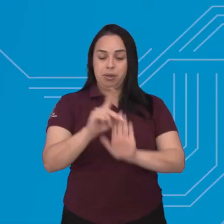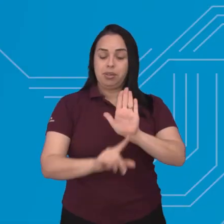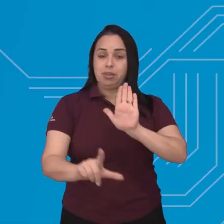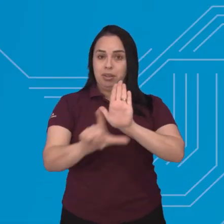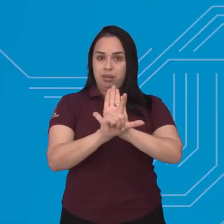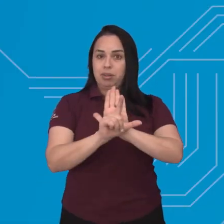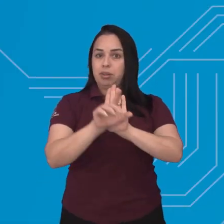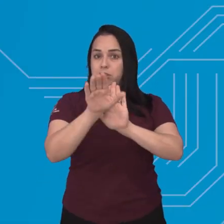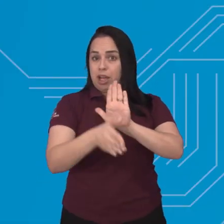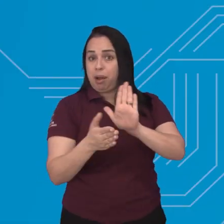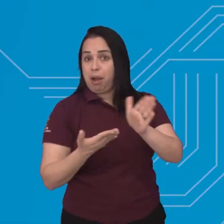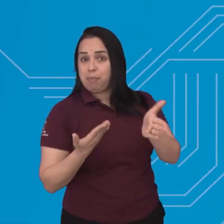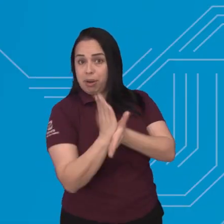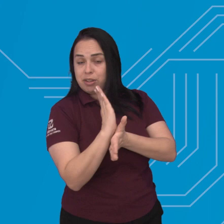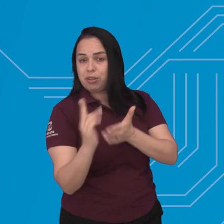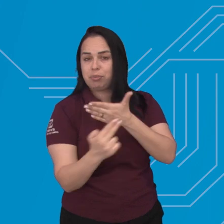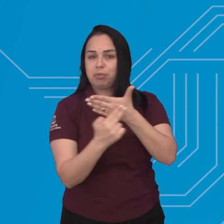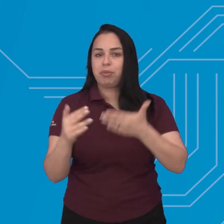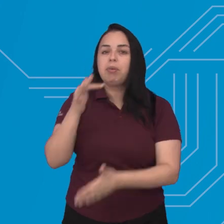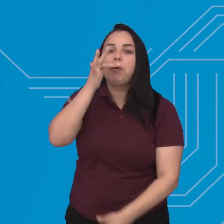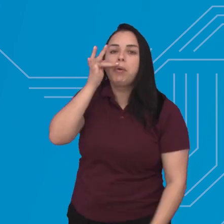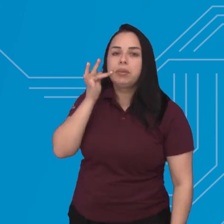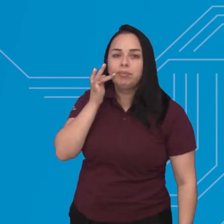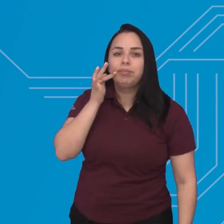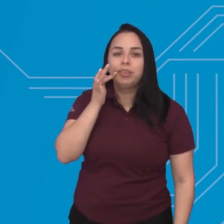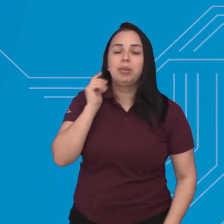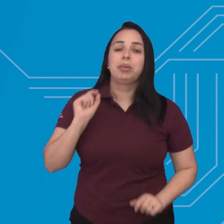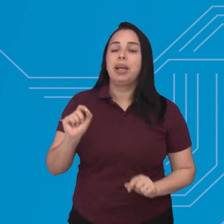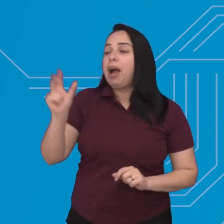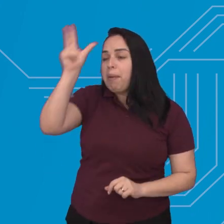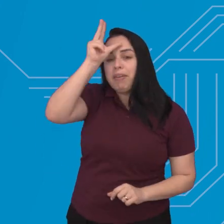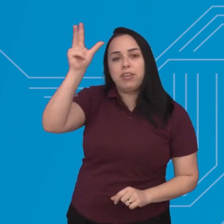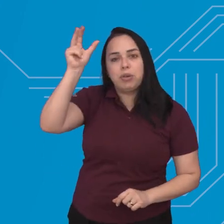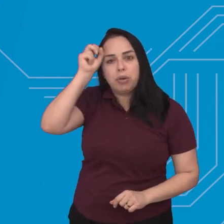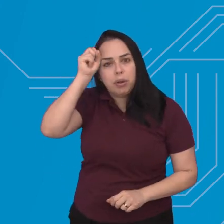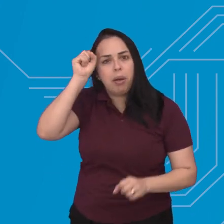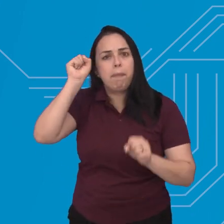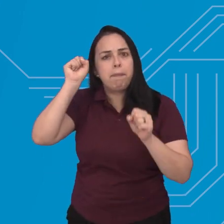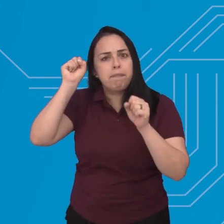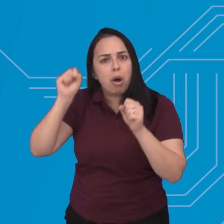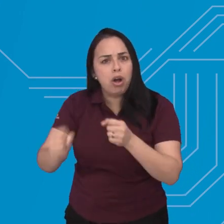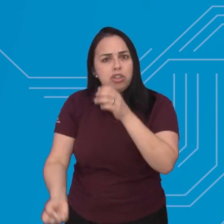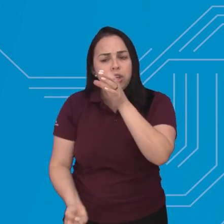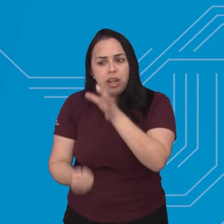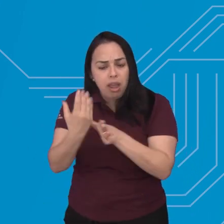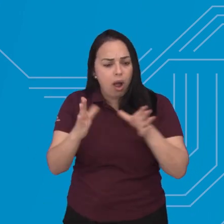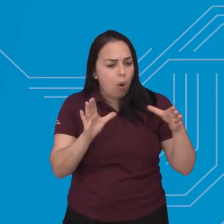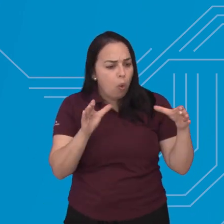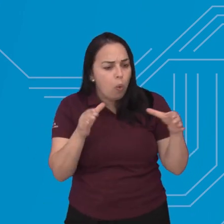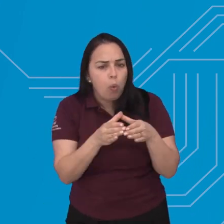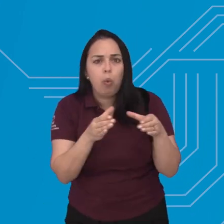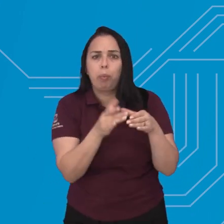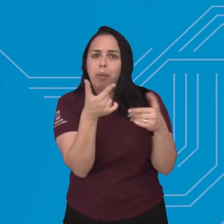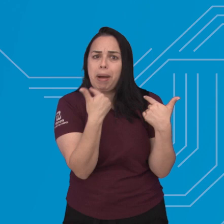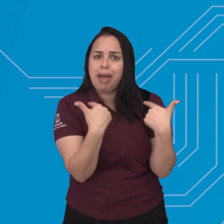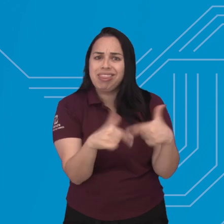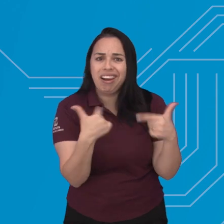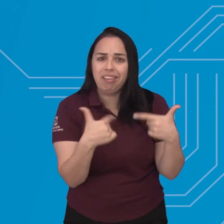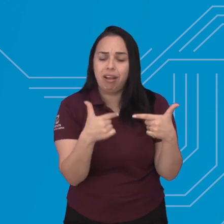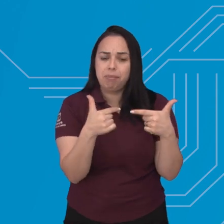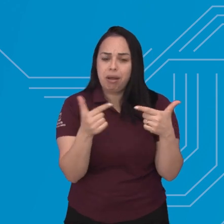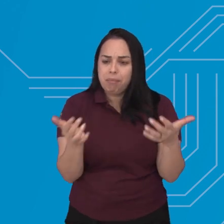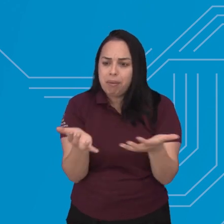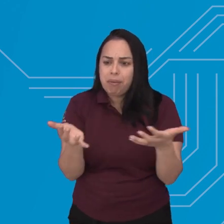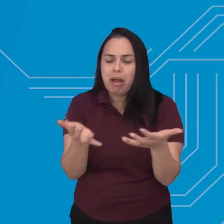Um projeto de lei aprovado do vereador Fabião Zagueiro autoriza o Poder Executivo Municipal a criar uma frente de trabalho